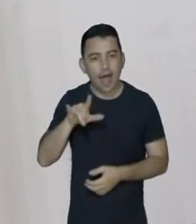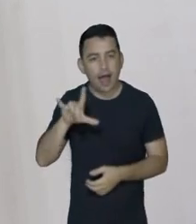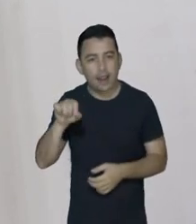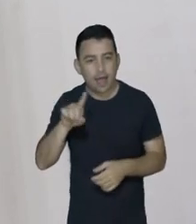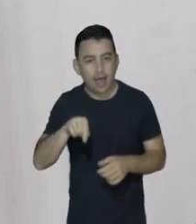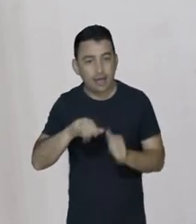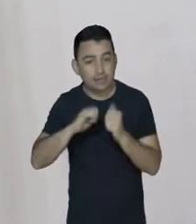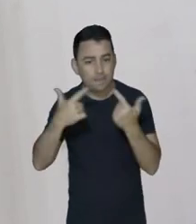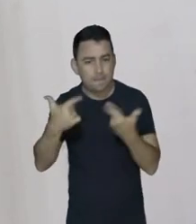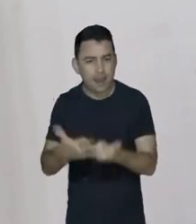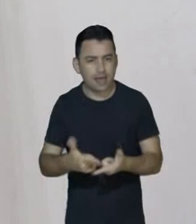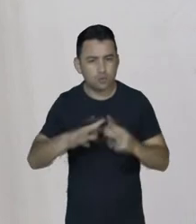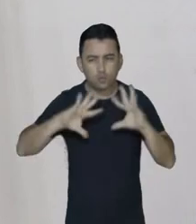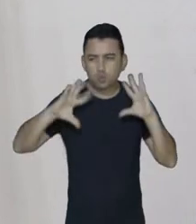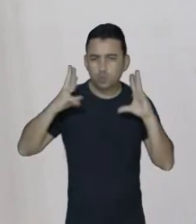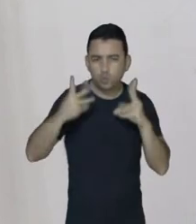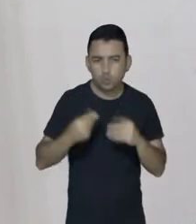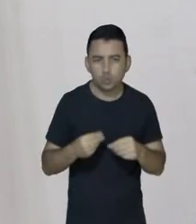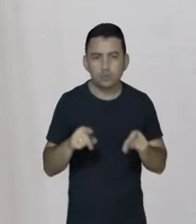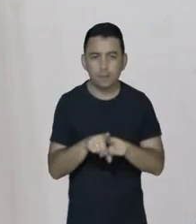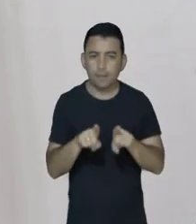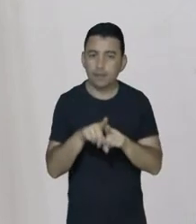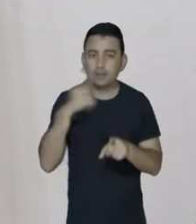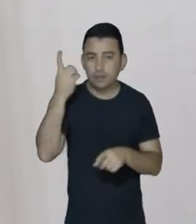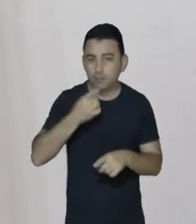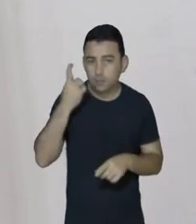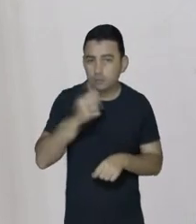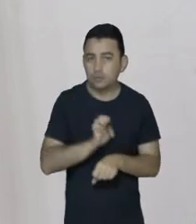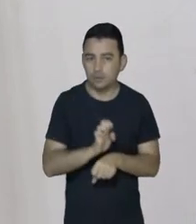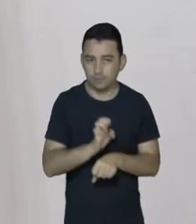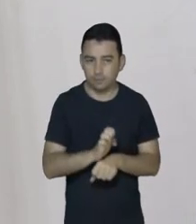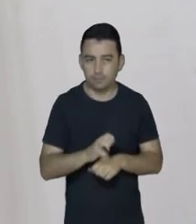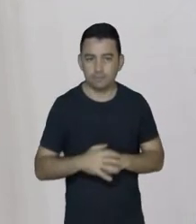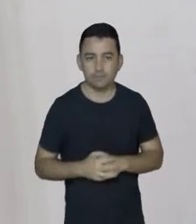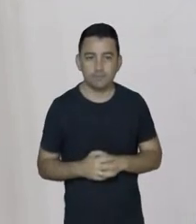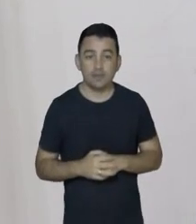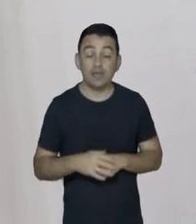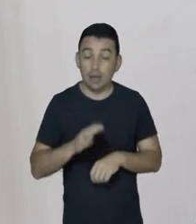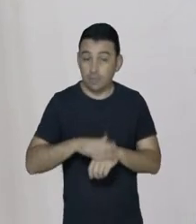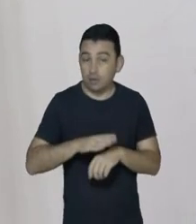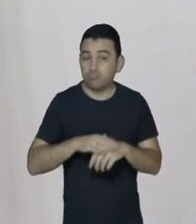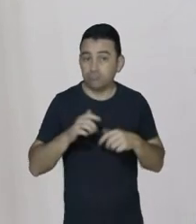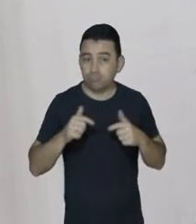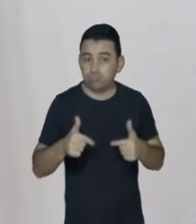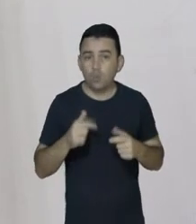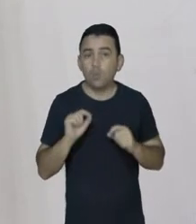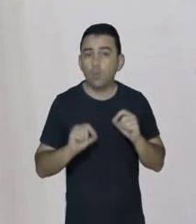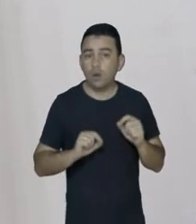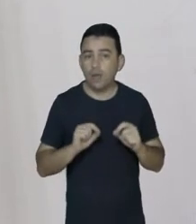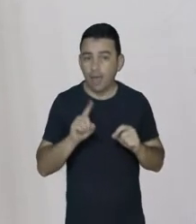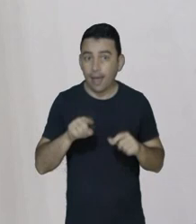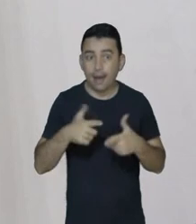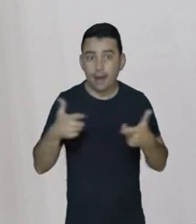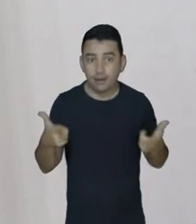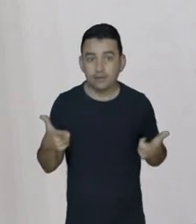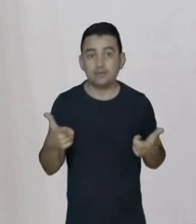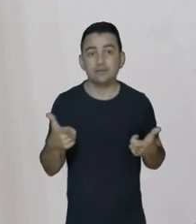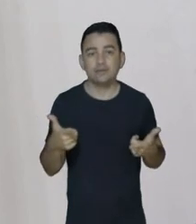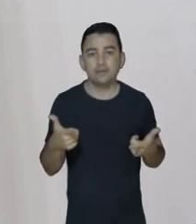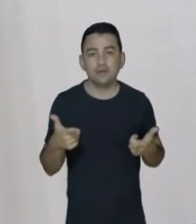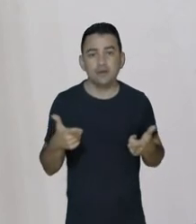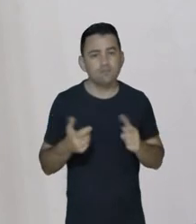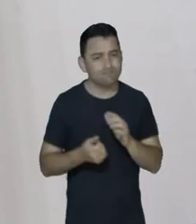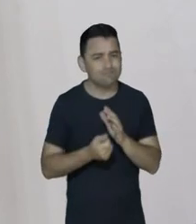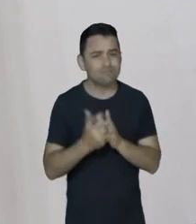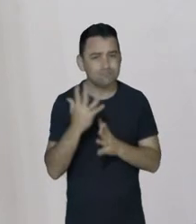assembleias legislativas e dos deputados estaduais. Atuação esta, que apesar de ser grande, muitas vezes